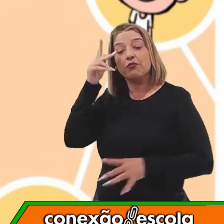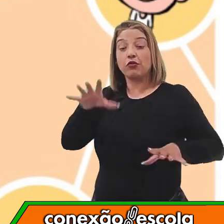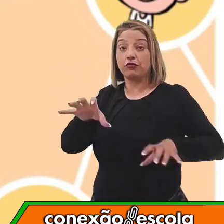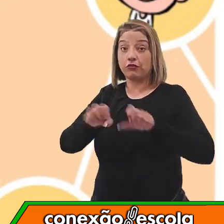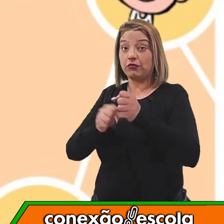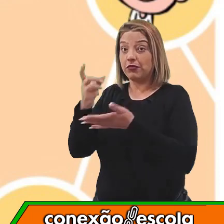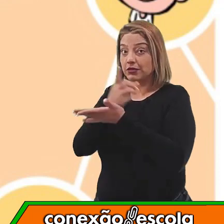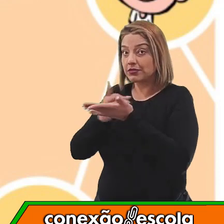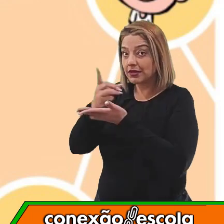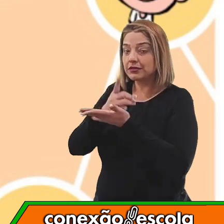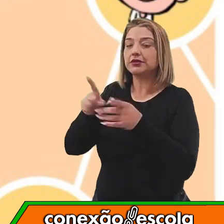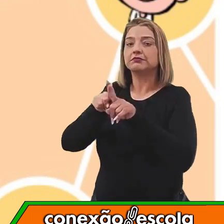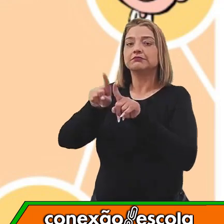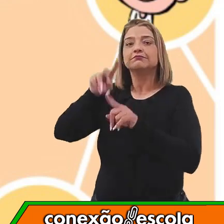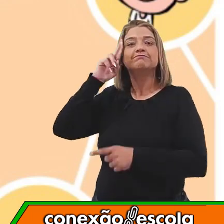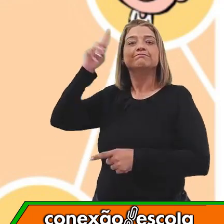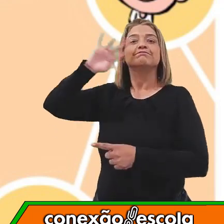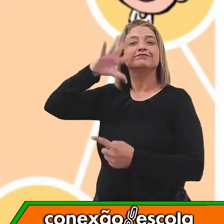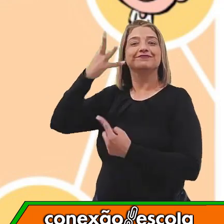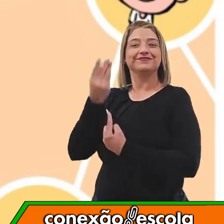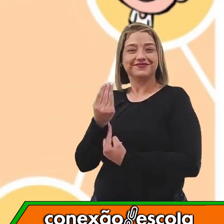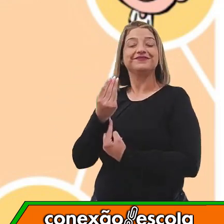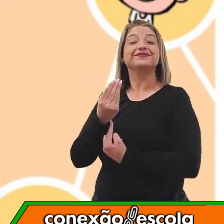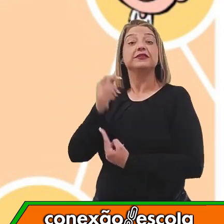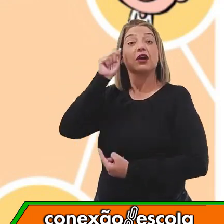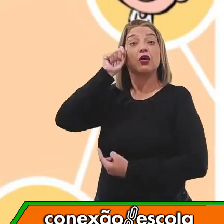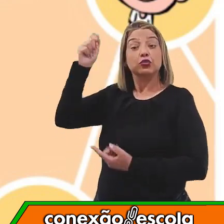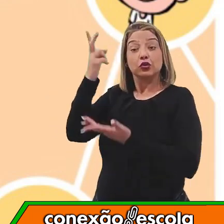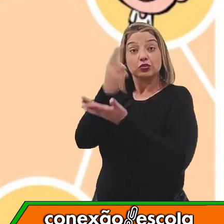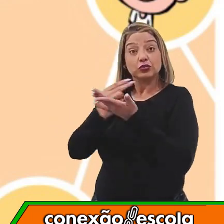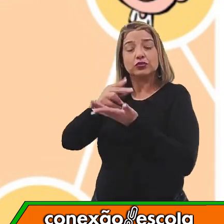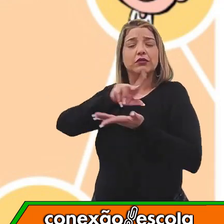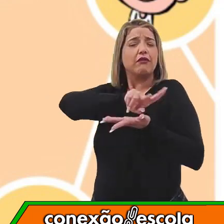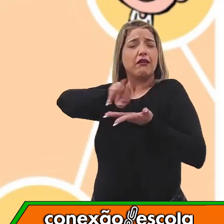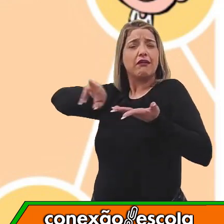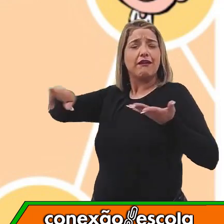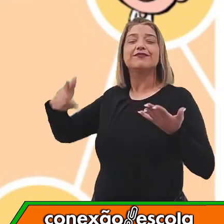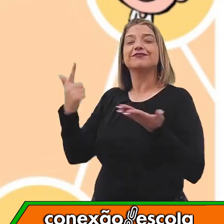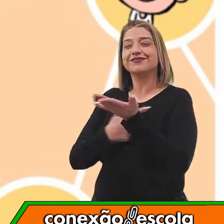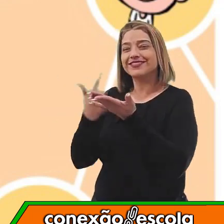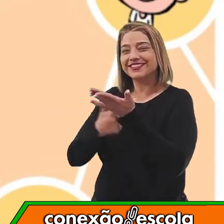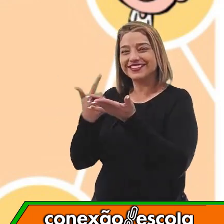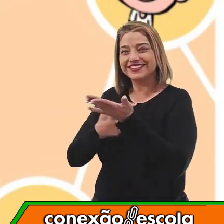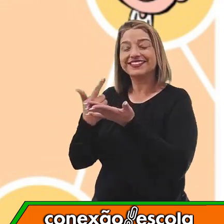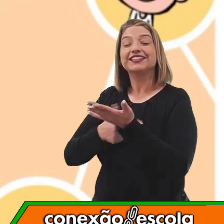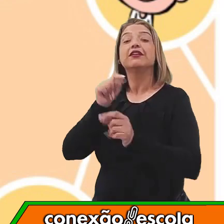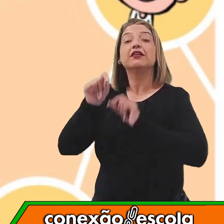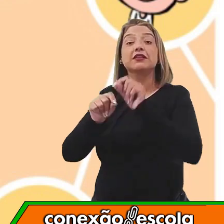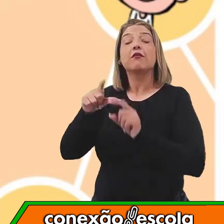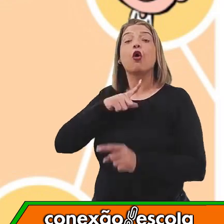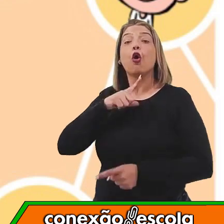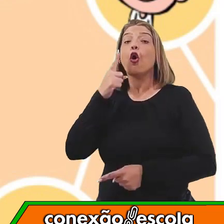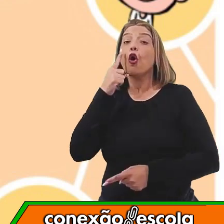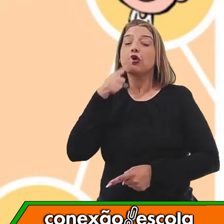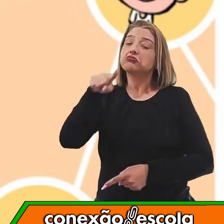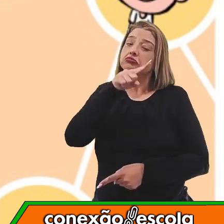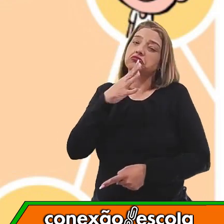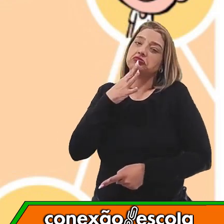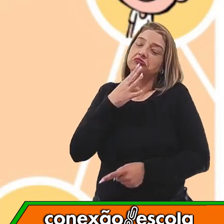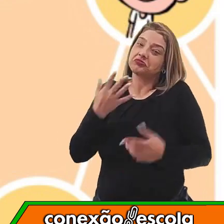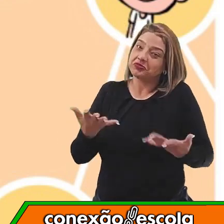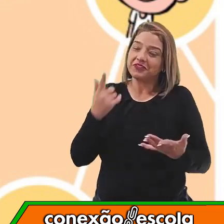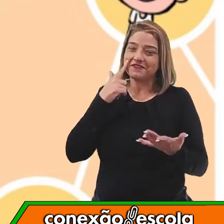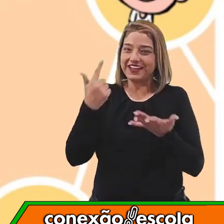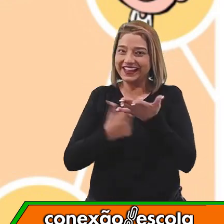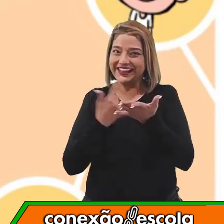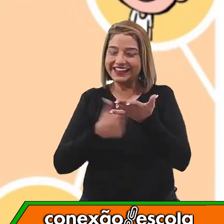em design, foi diretor de arte e é autor e ilustrador de diversos livros. Entre eles, esses aqui, ó. Talvez você conheça algum